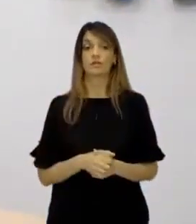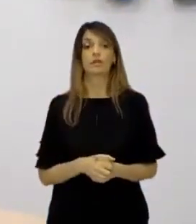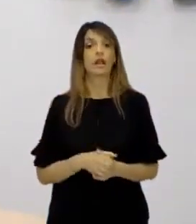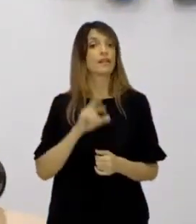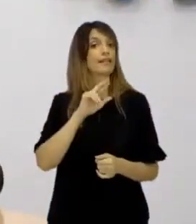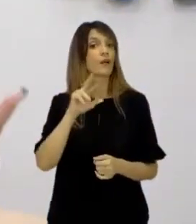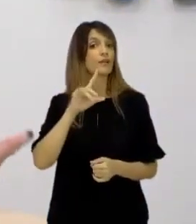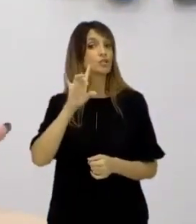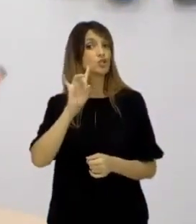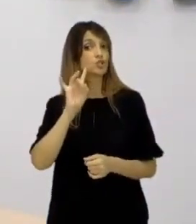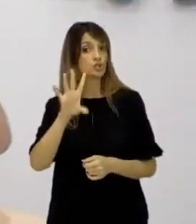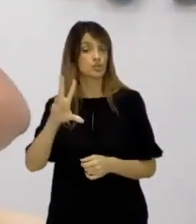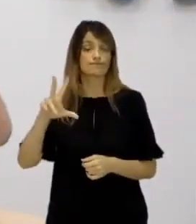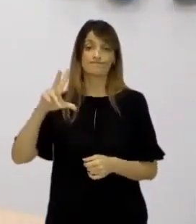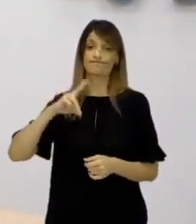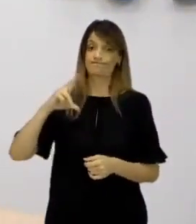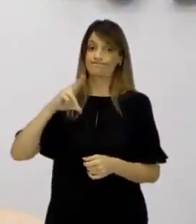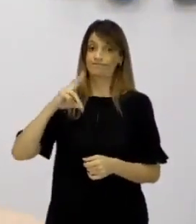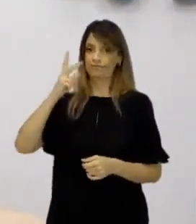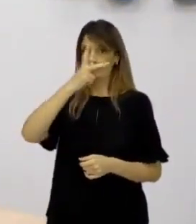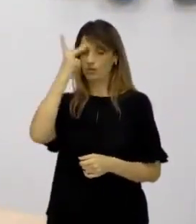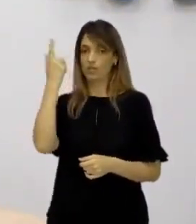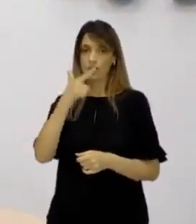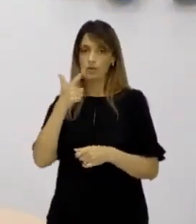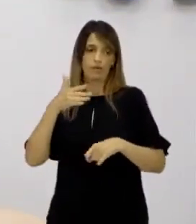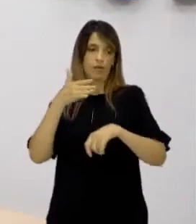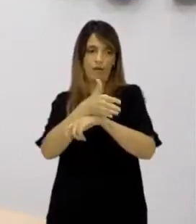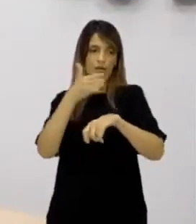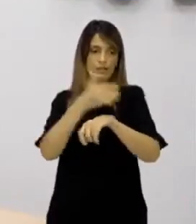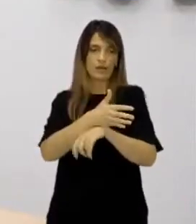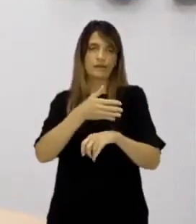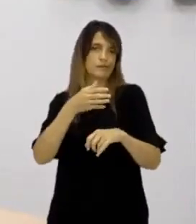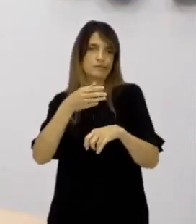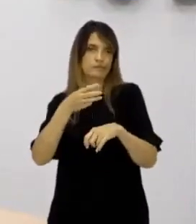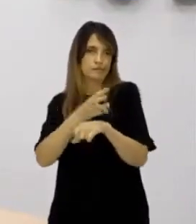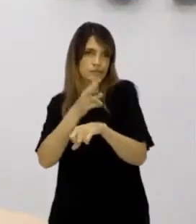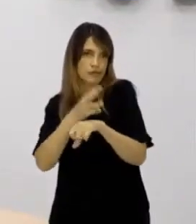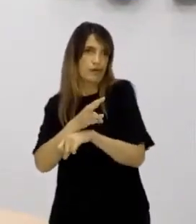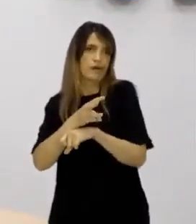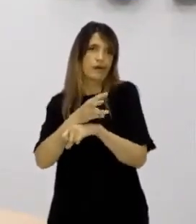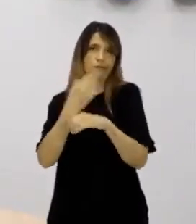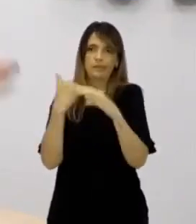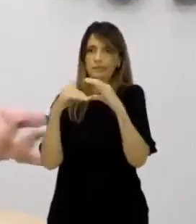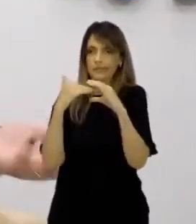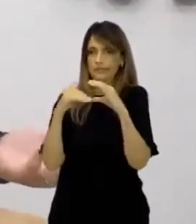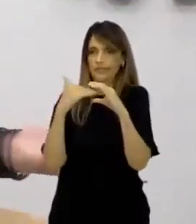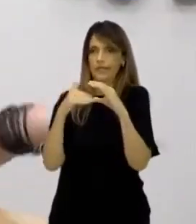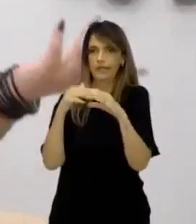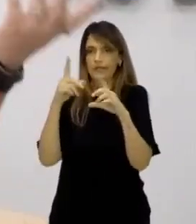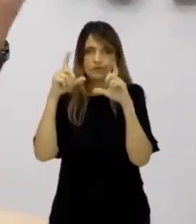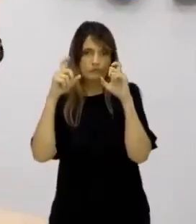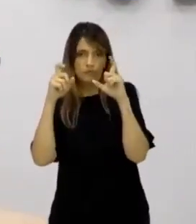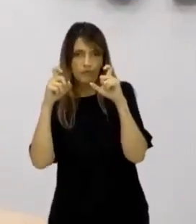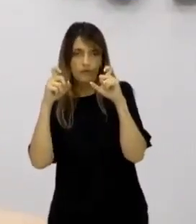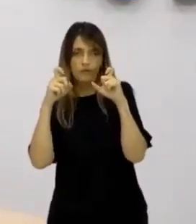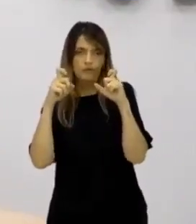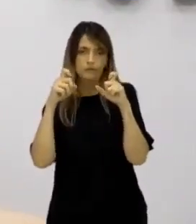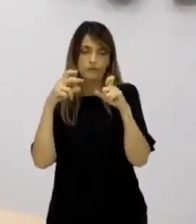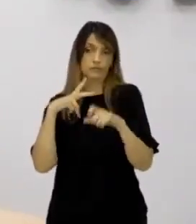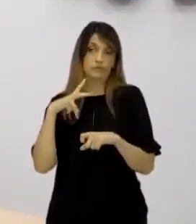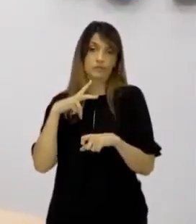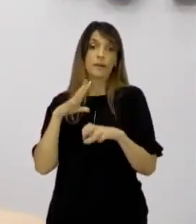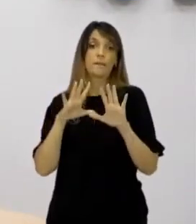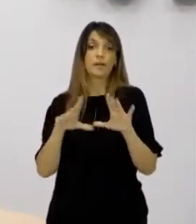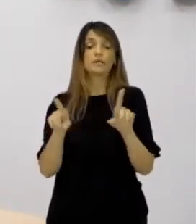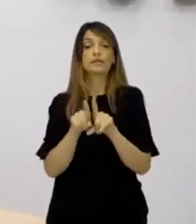só privacidade a ponto das pessoas não terem acesso, sei lá, ao seu WhatsApp, às mensagens que você manda, às fotos que você tem, mas também